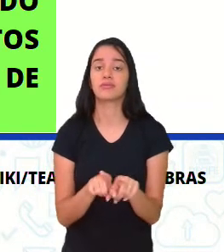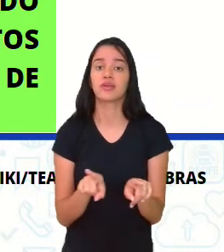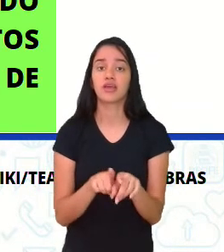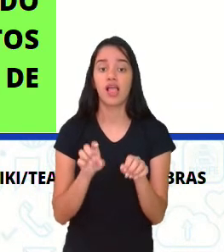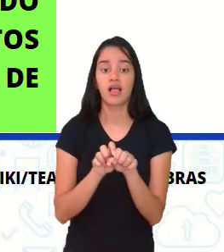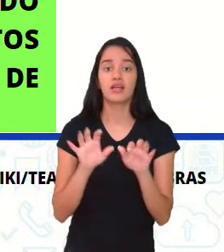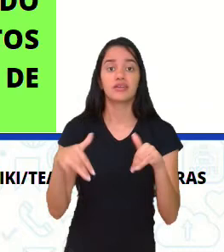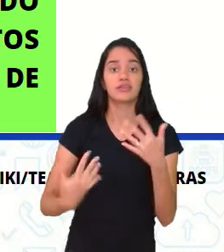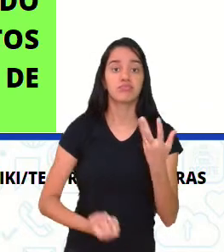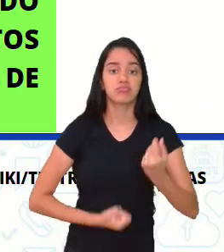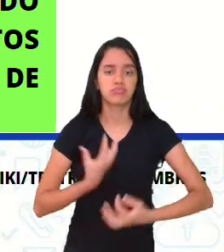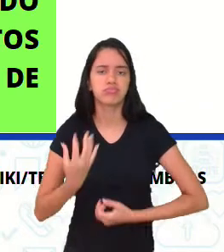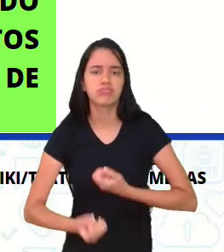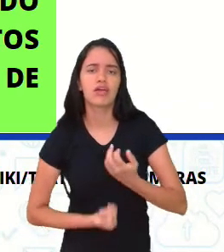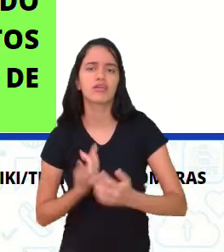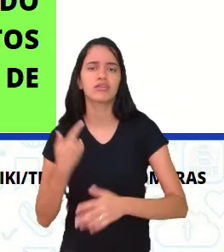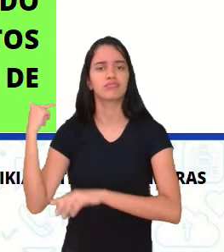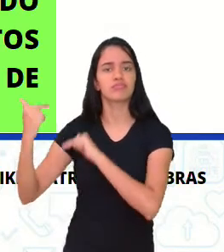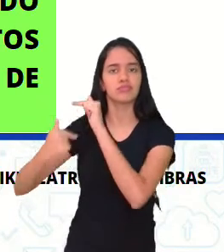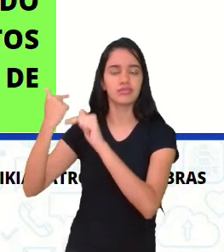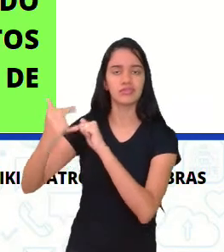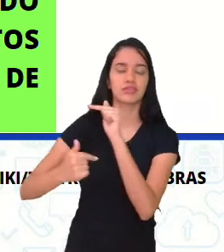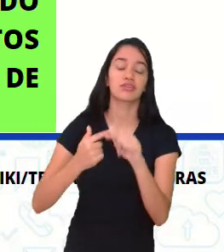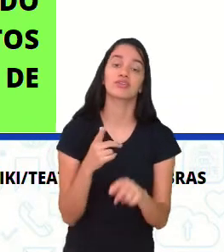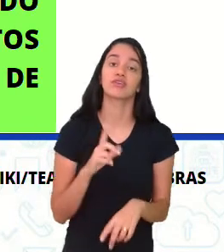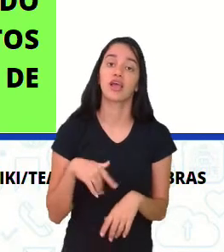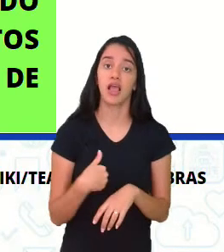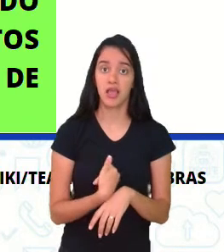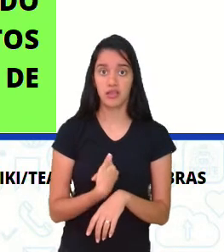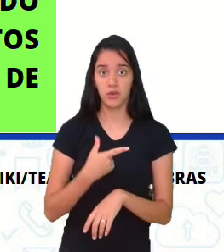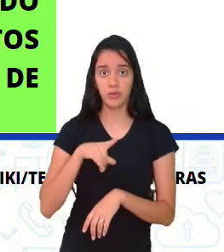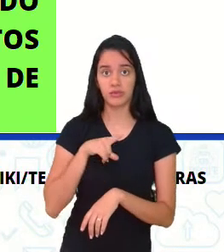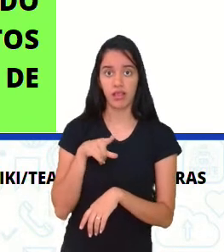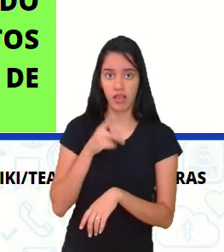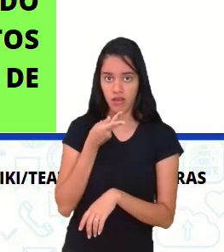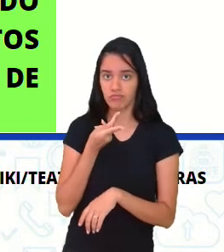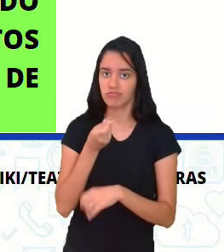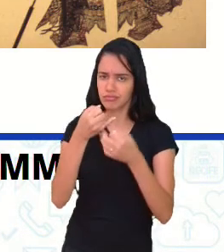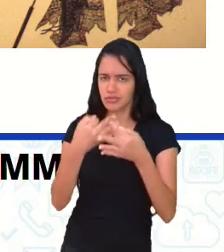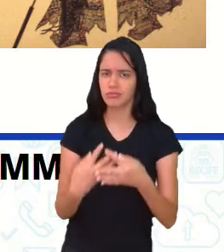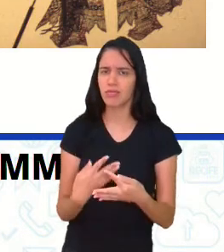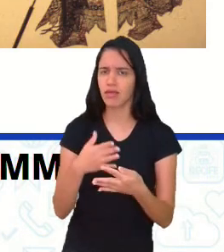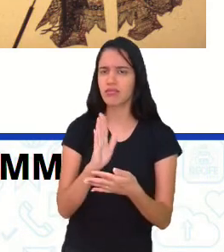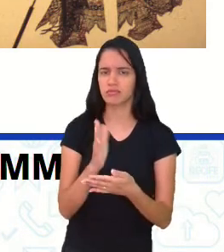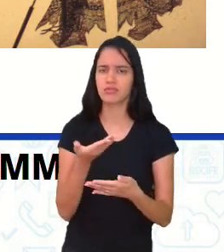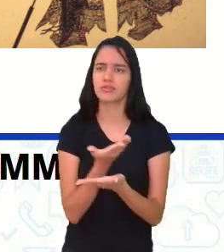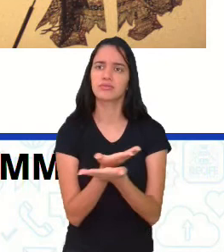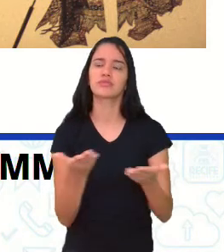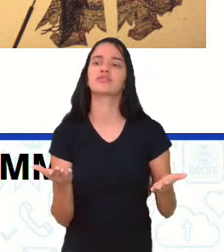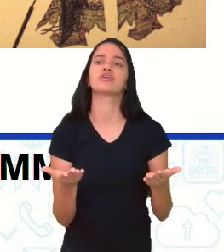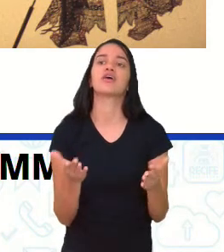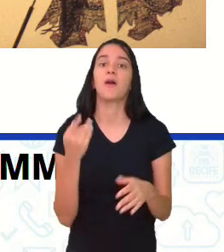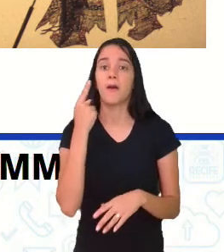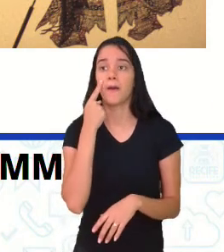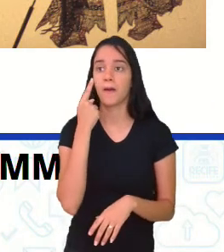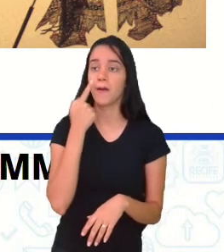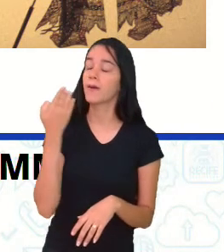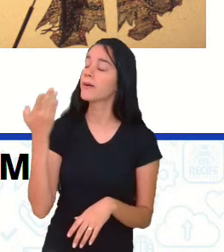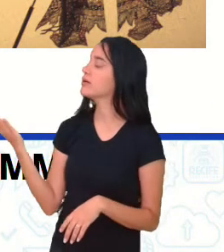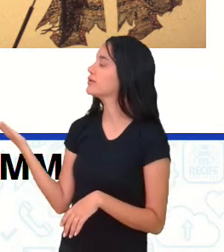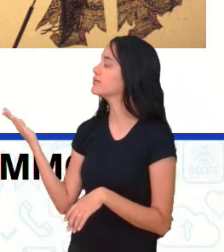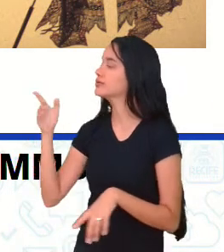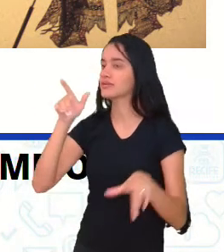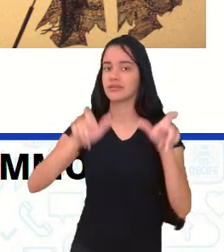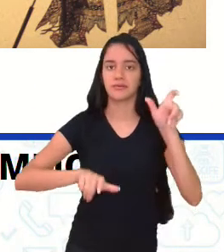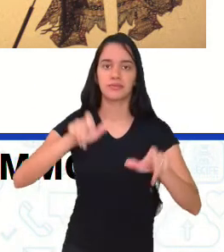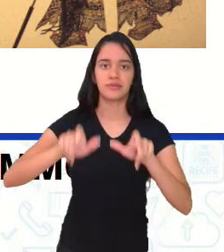estas histórias através das gerações, como eu já tinha falado um pouquinho para vocês. Olha aí esses